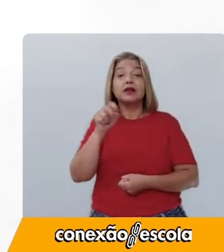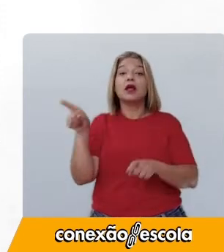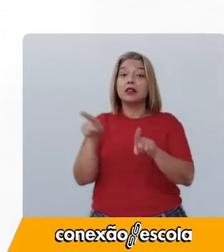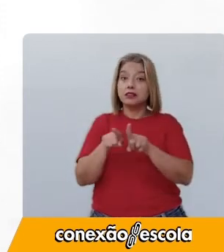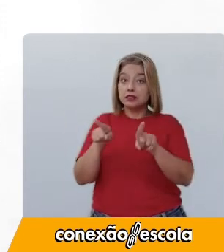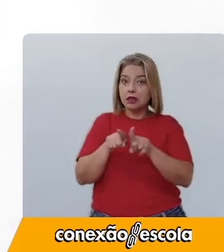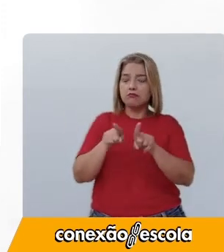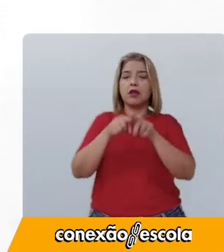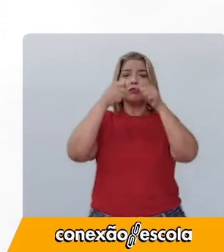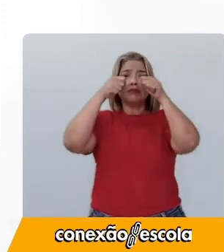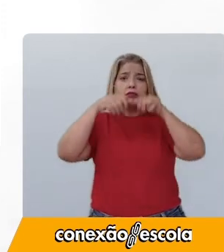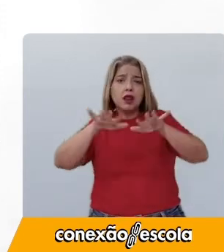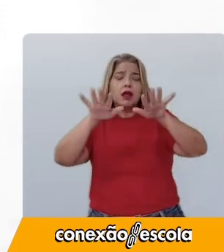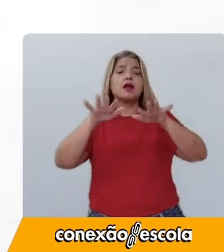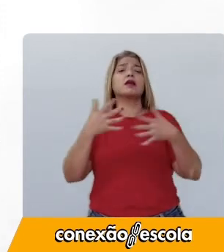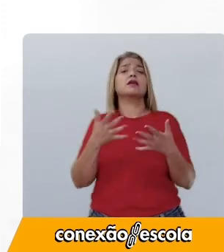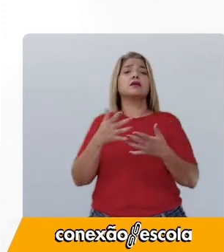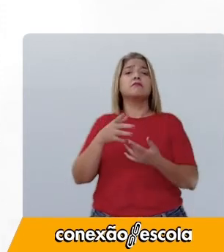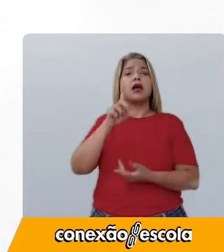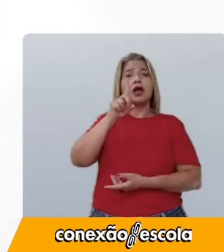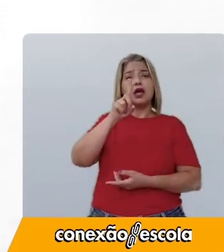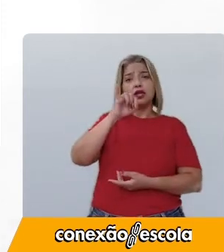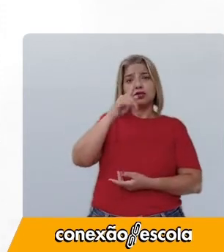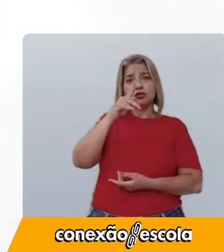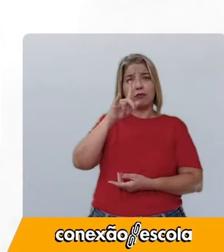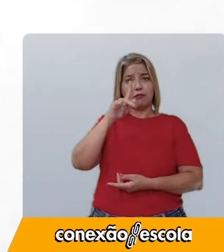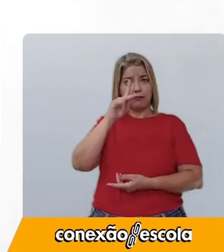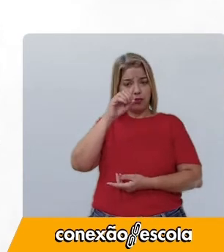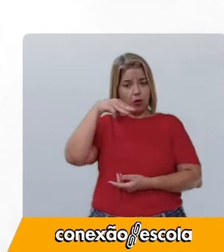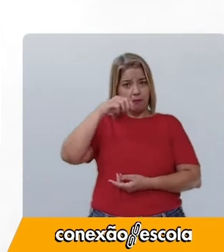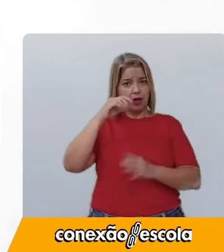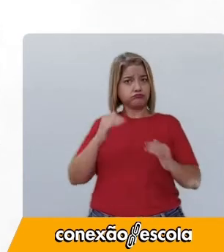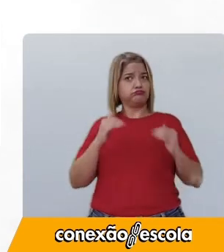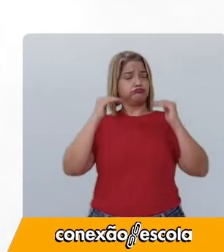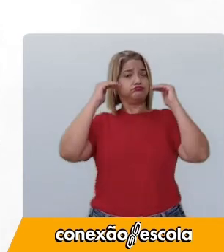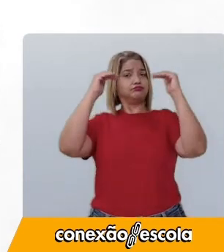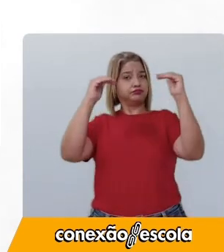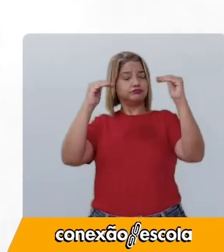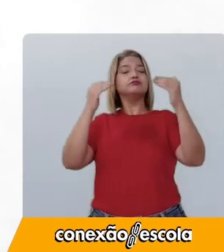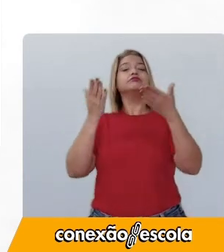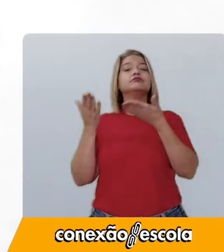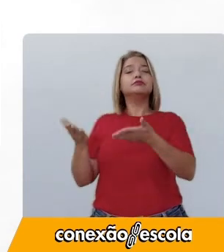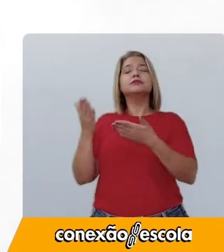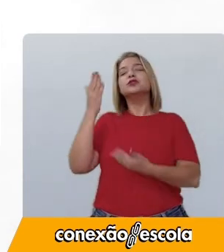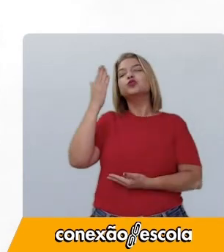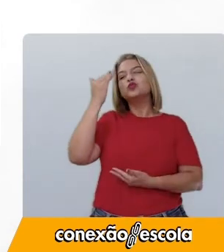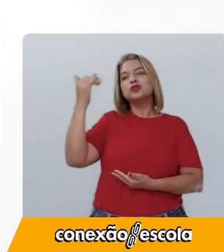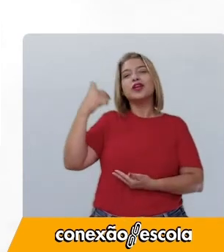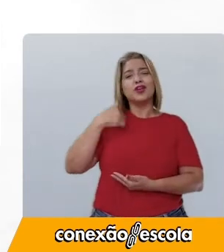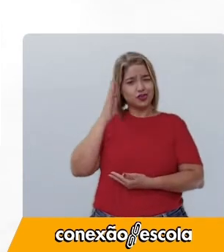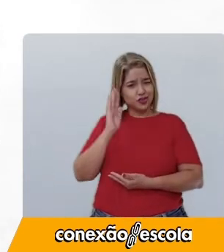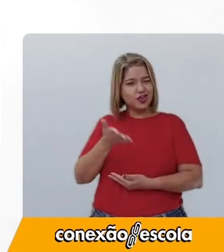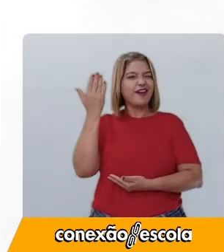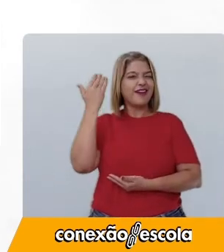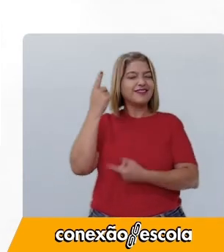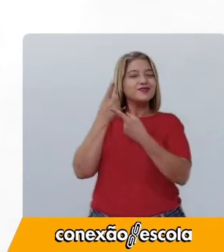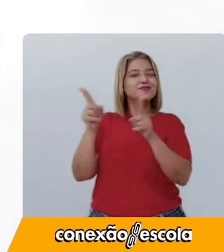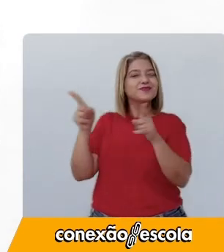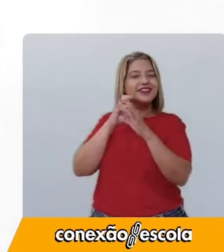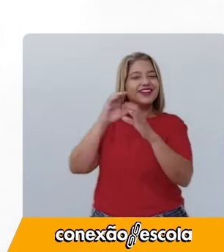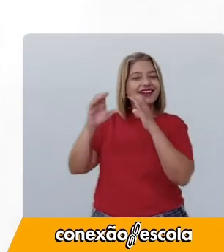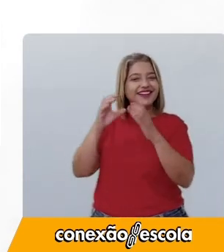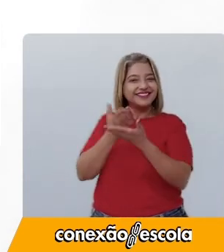e diplomata. E entre os maiores sucessos, eu até já cantei um pedacinho da música aqui para